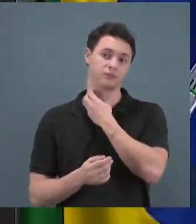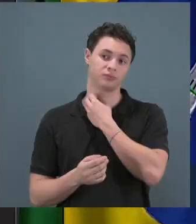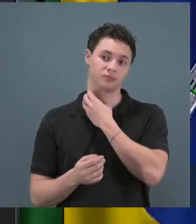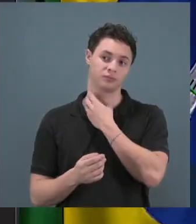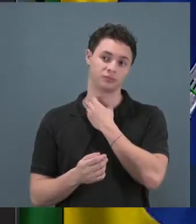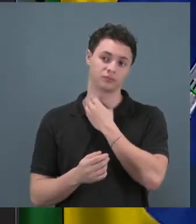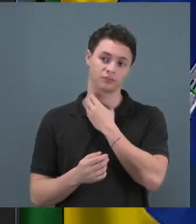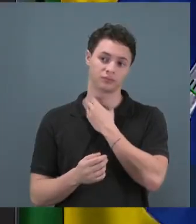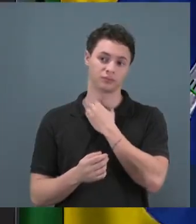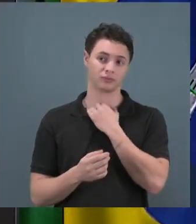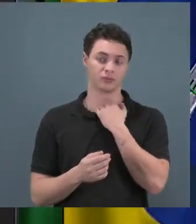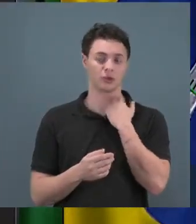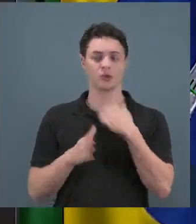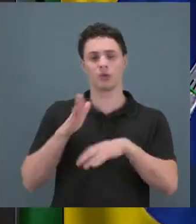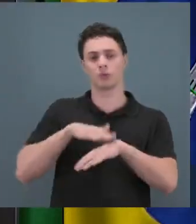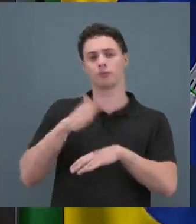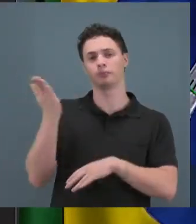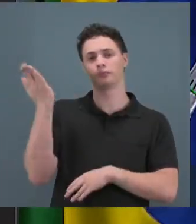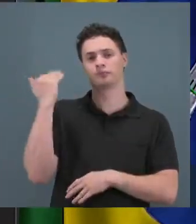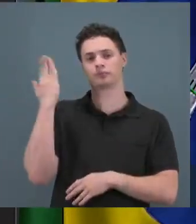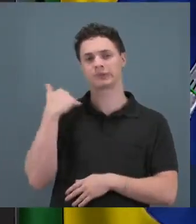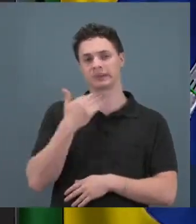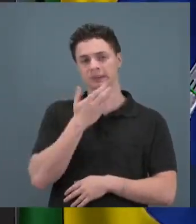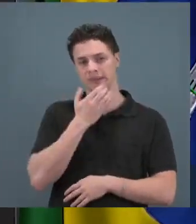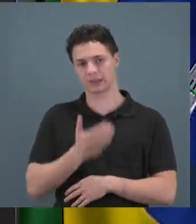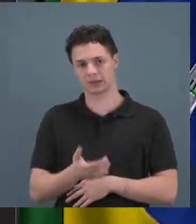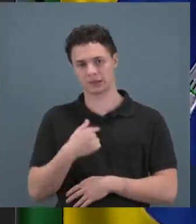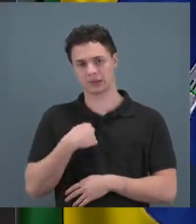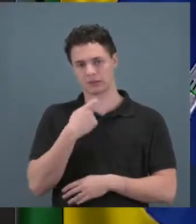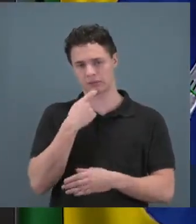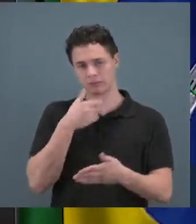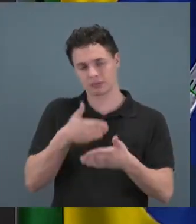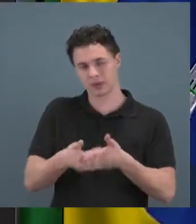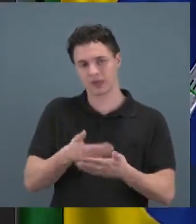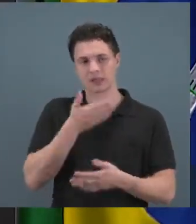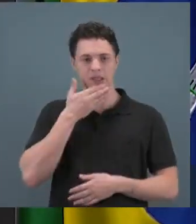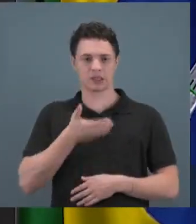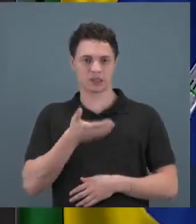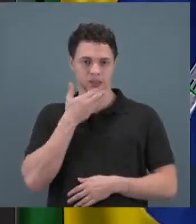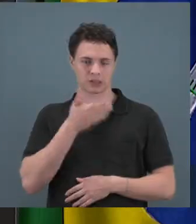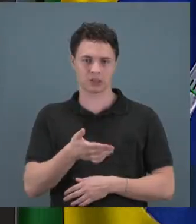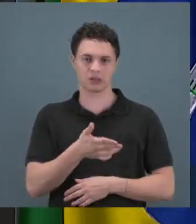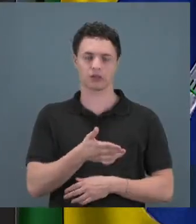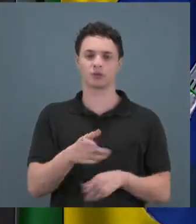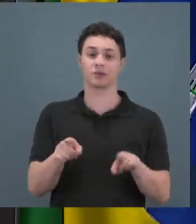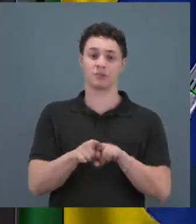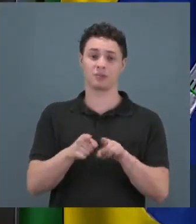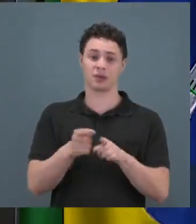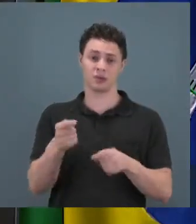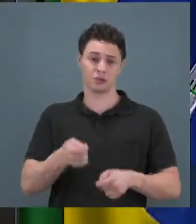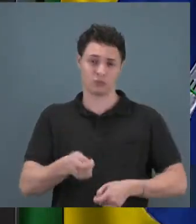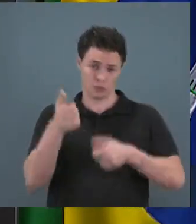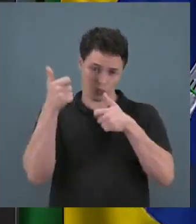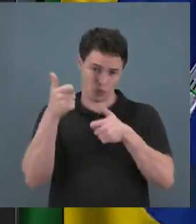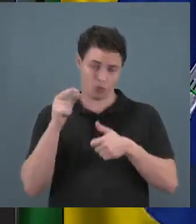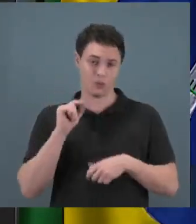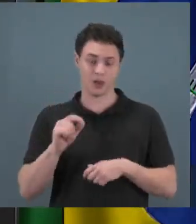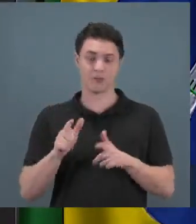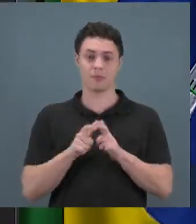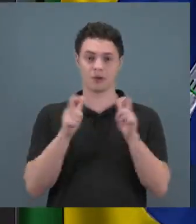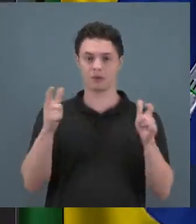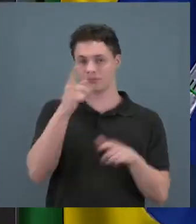Quando entramos em dezembro e vai se aproximando o Natal e o Ano Novo, a maioria das pessoas fica